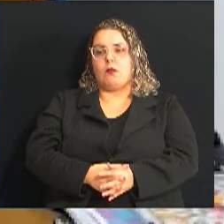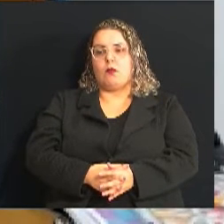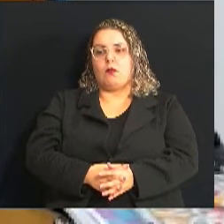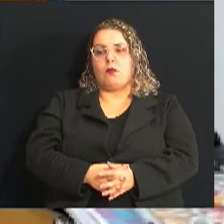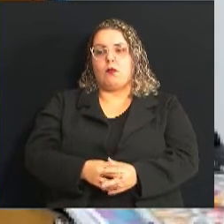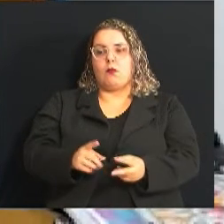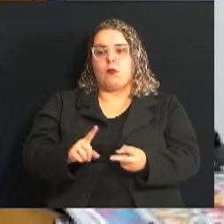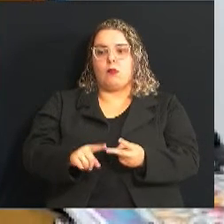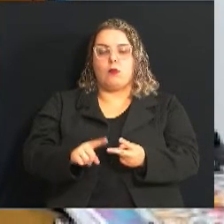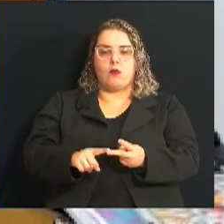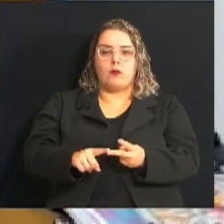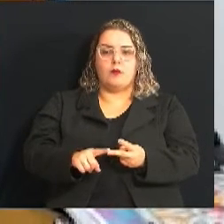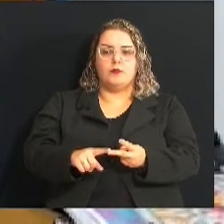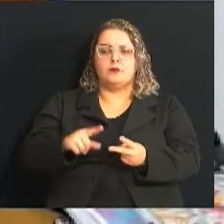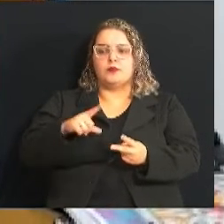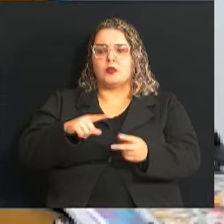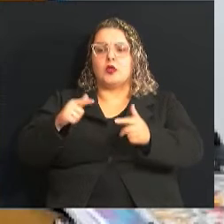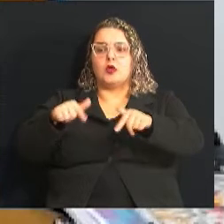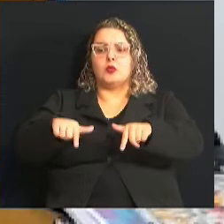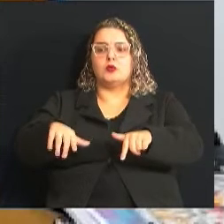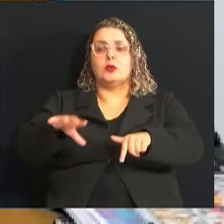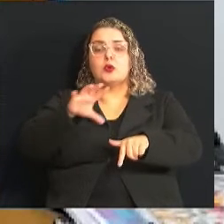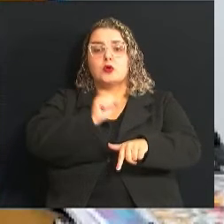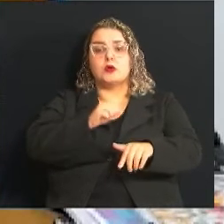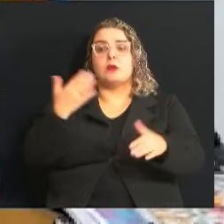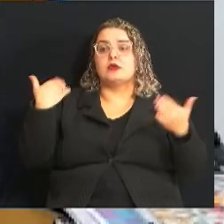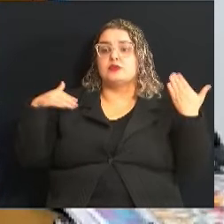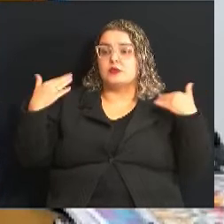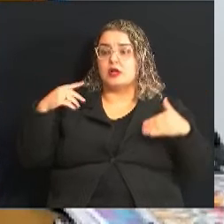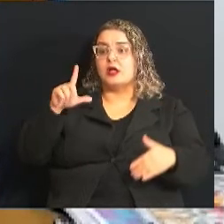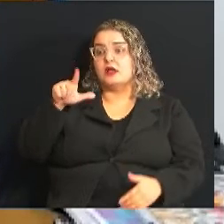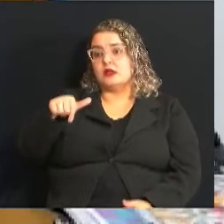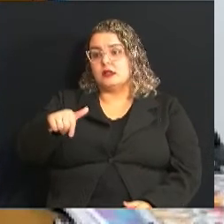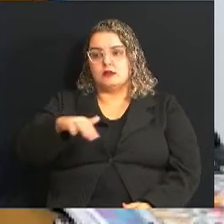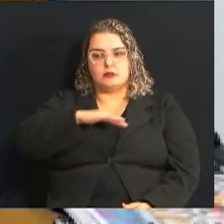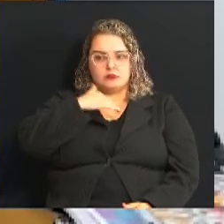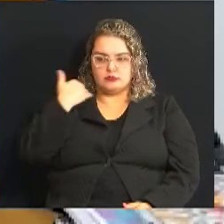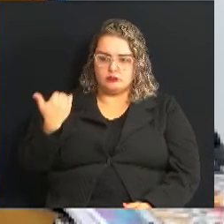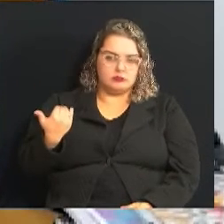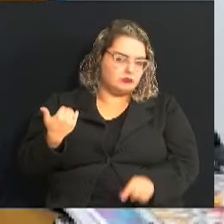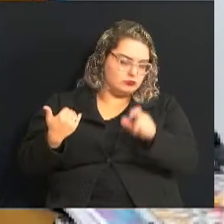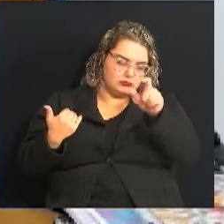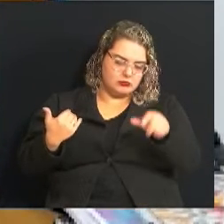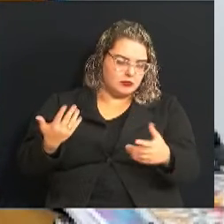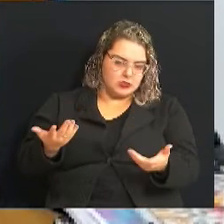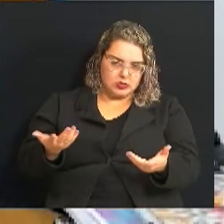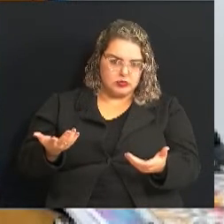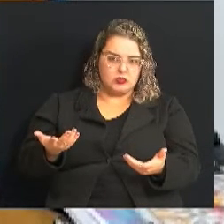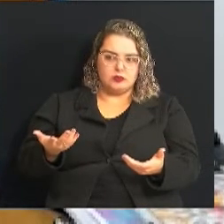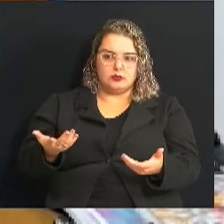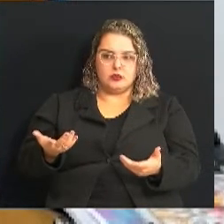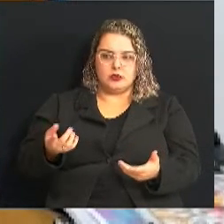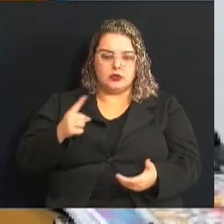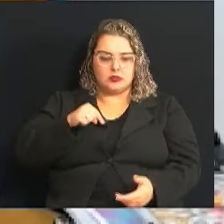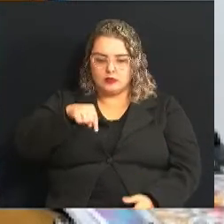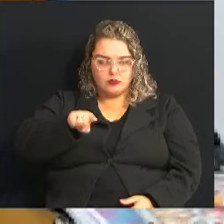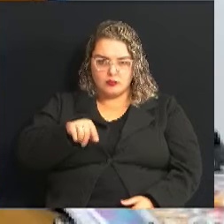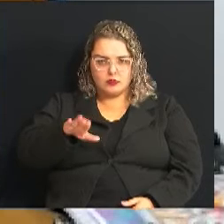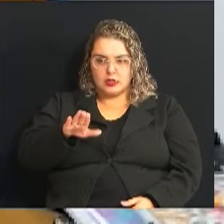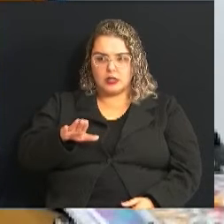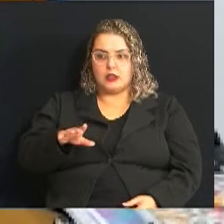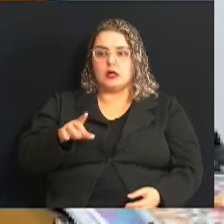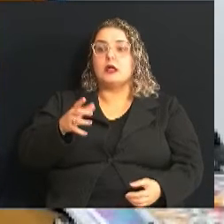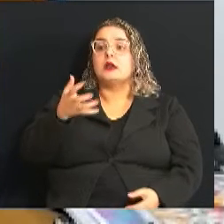existe algum lugar que você gostava de passear, mas depois da morte, né, da pessoa, você não foi mais, gostaria de